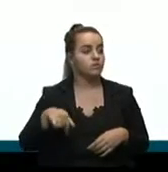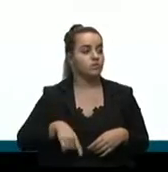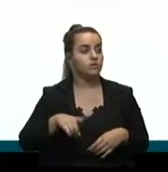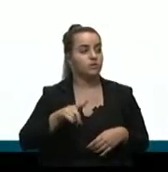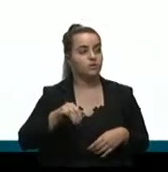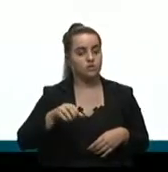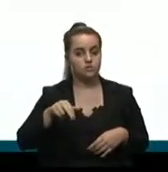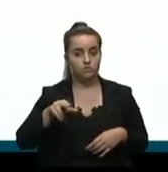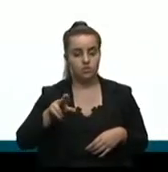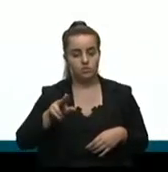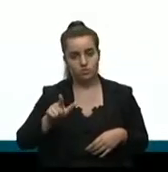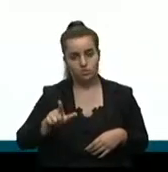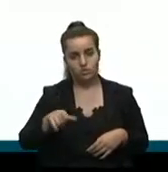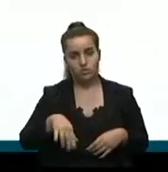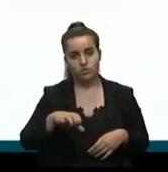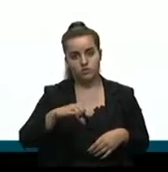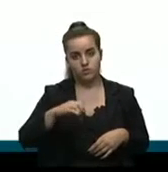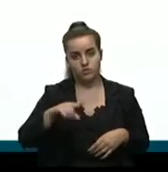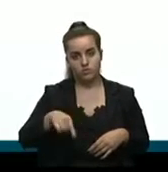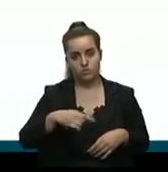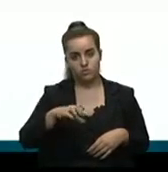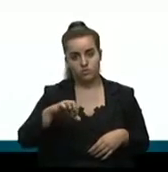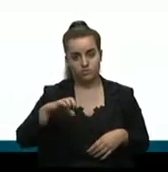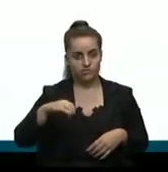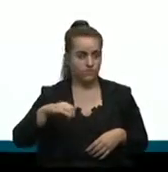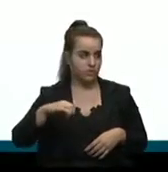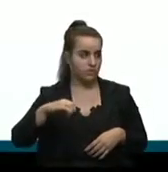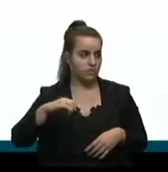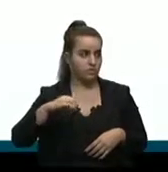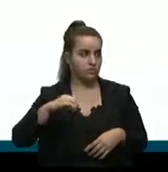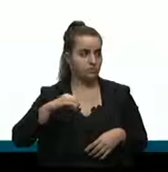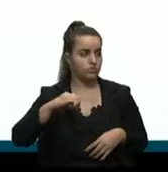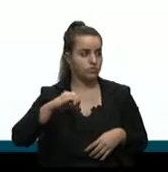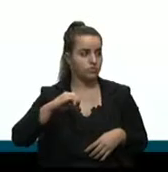decimal, 0,90.